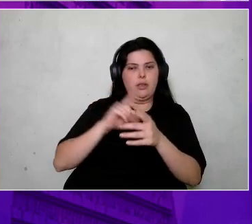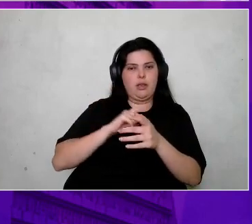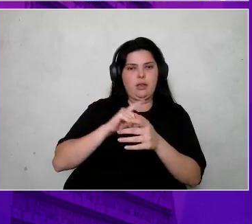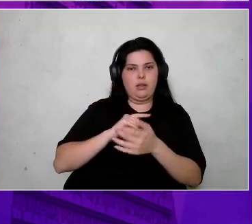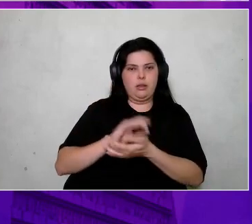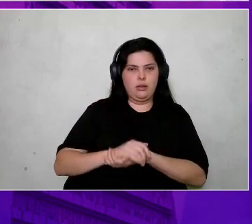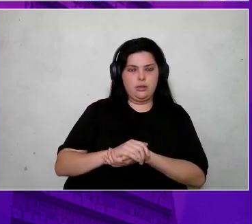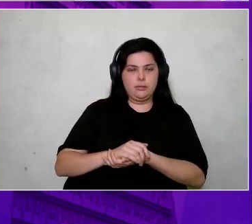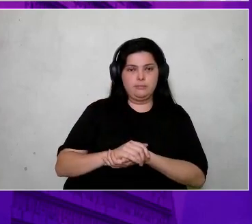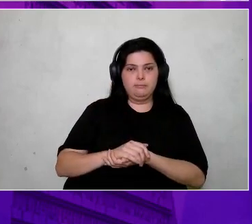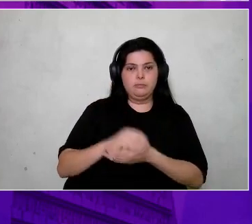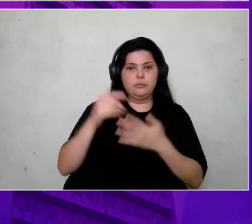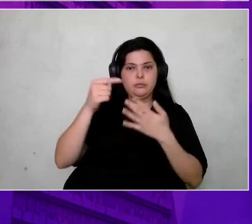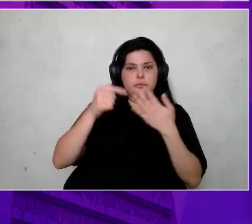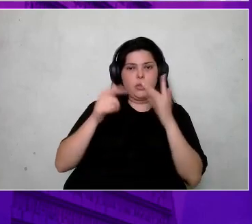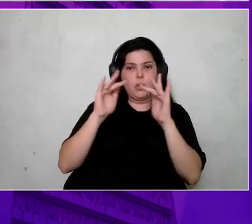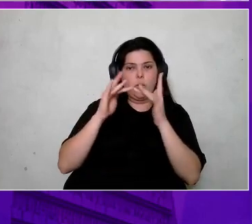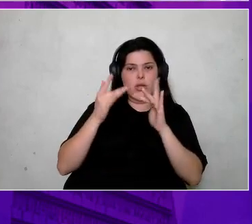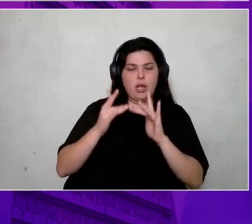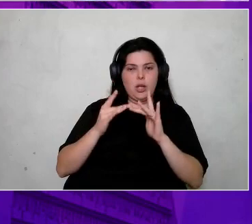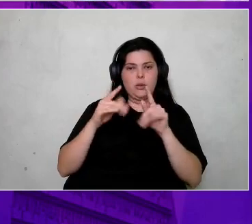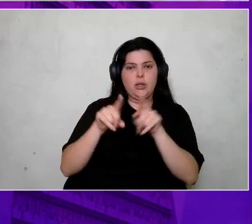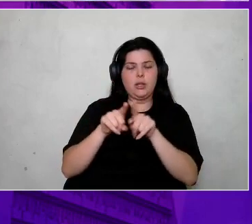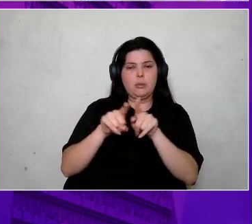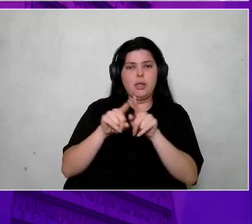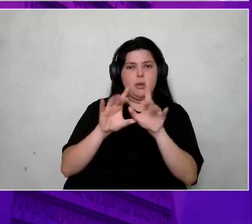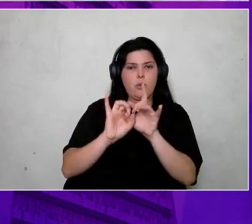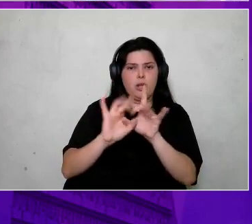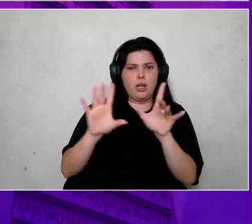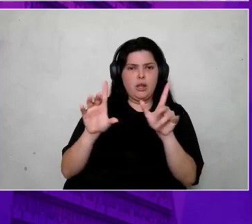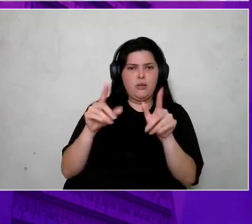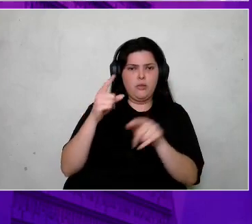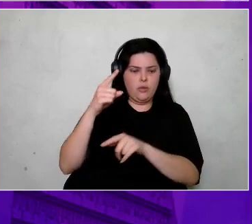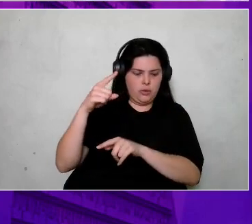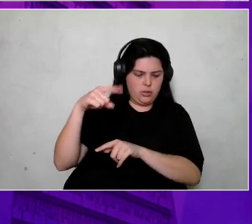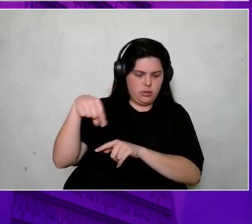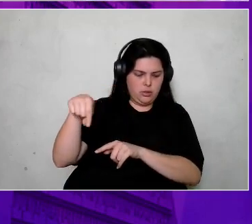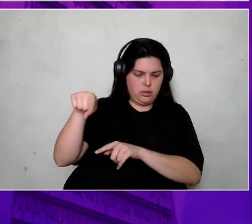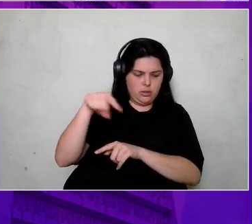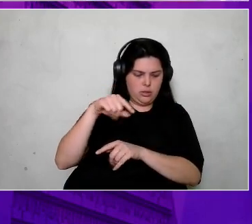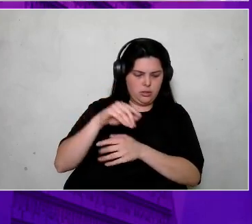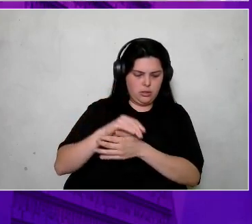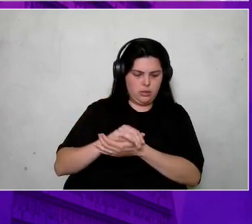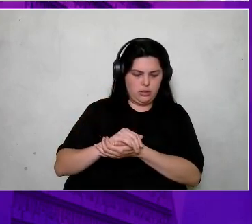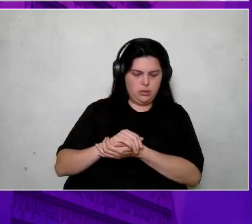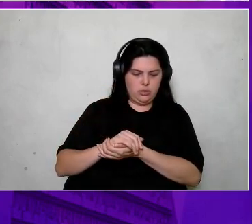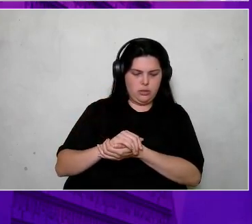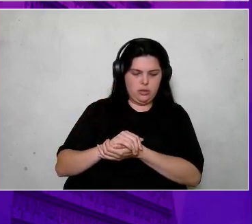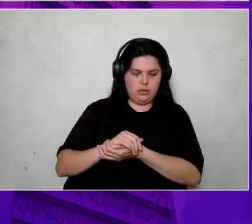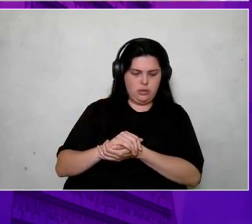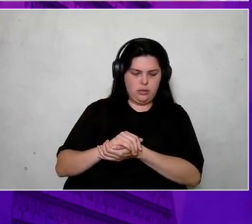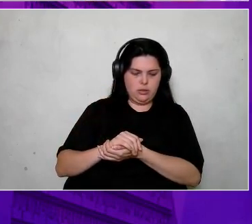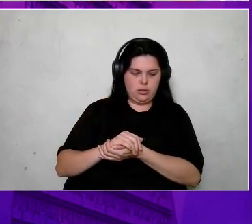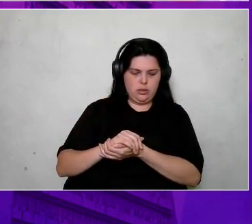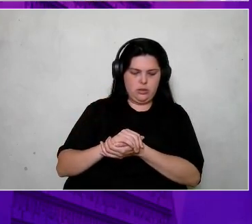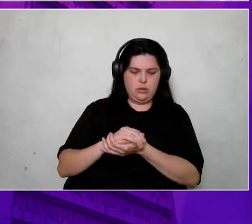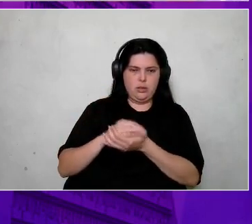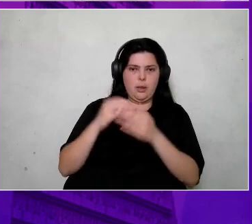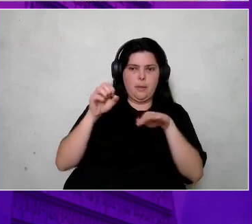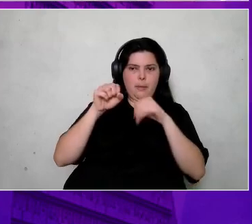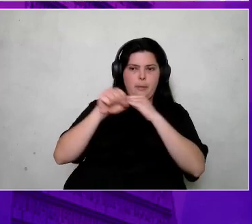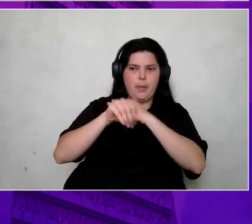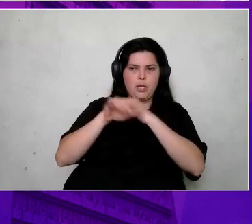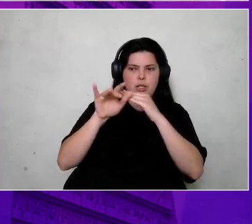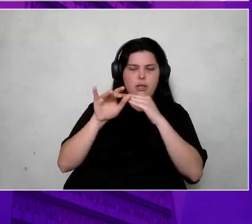meus contatos, eu fico à disposição de vocês aí, nas mídias sociais,